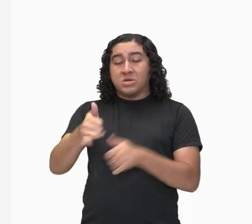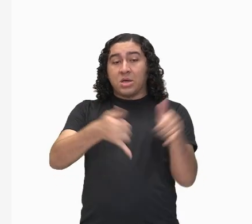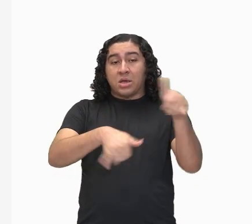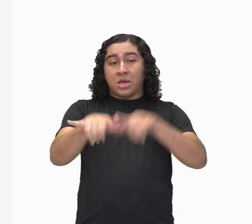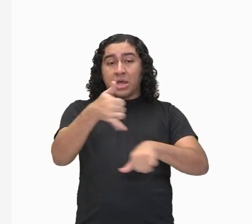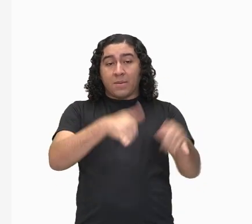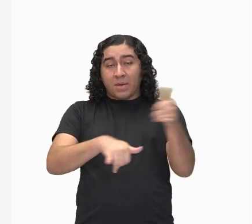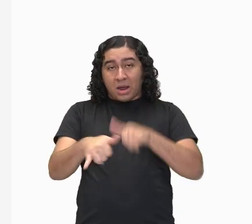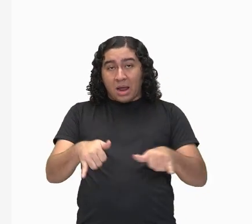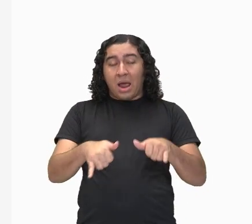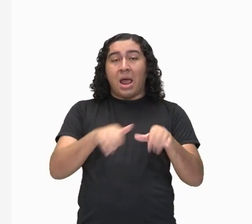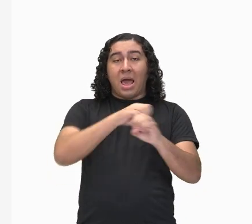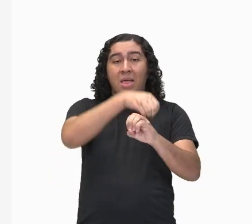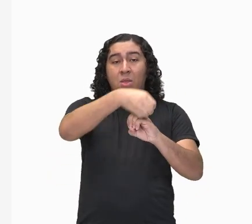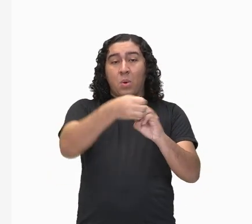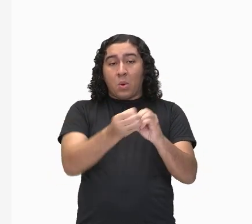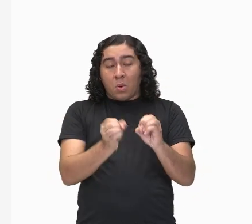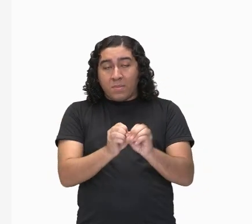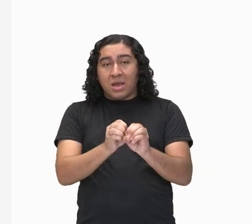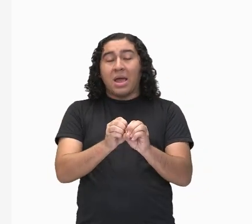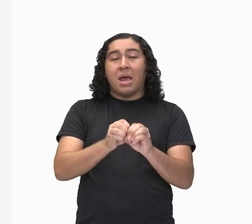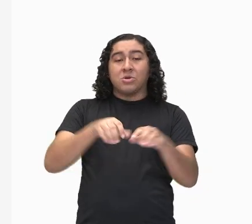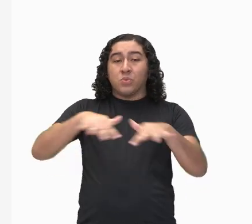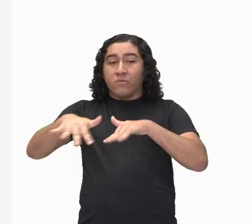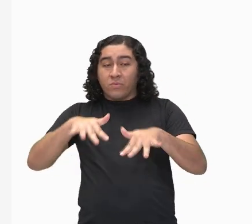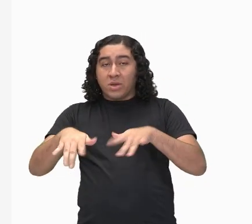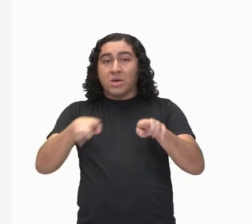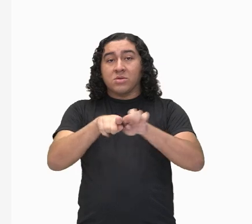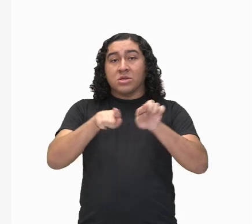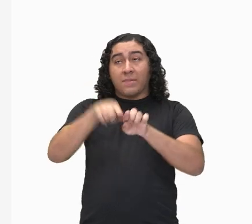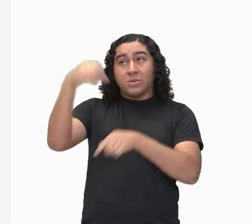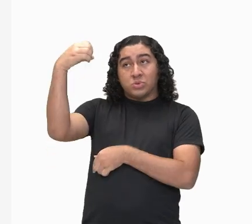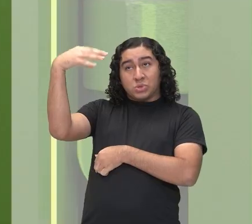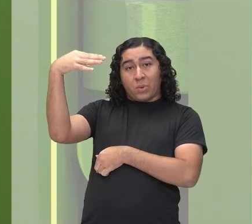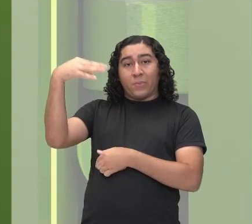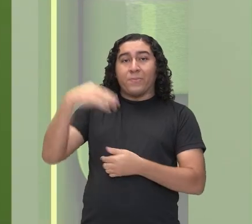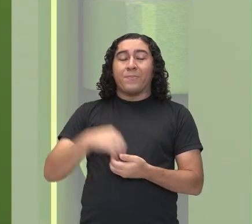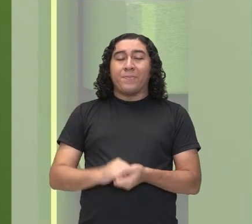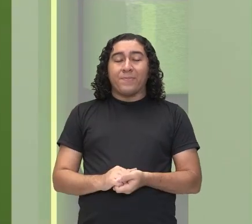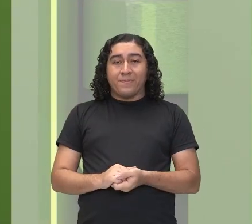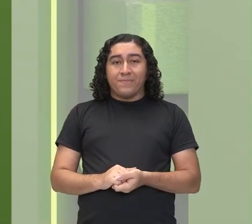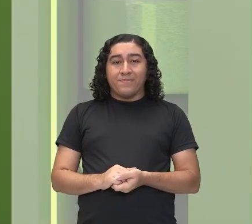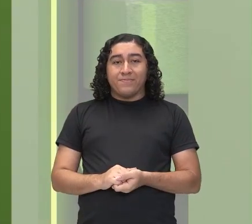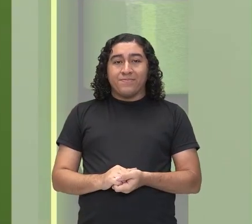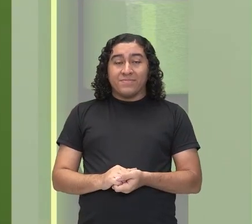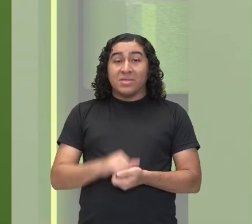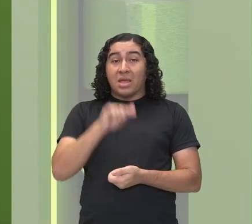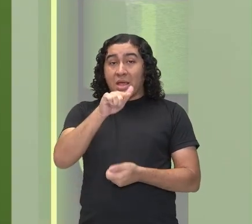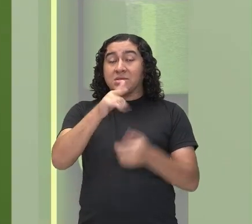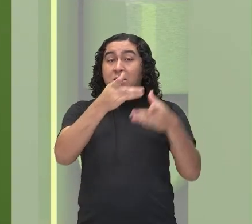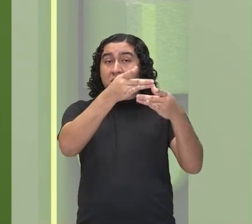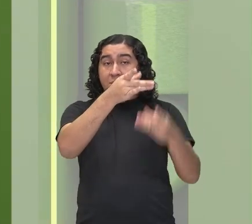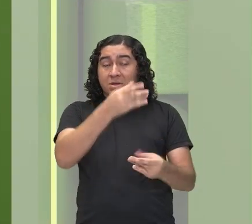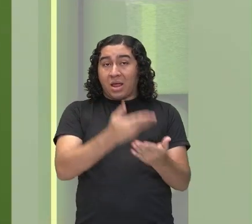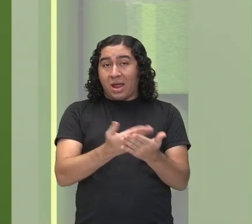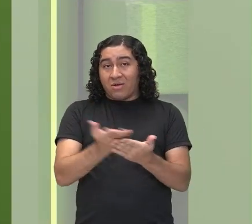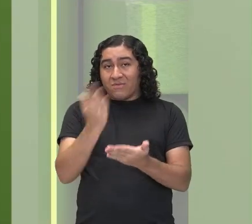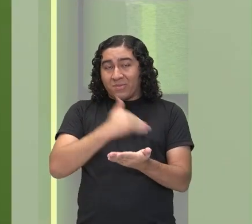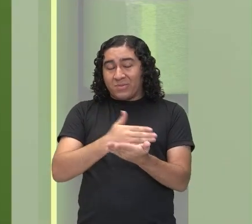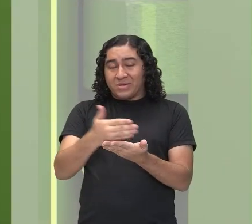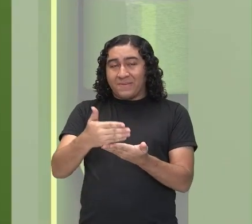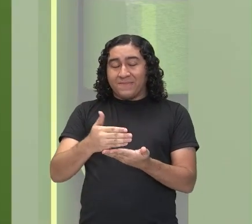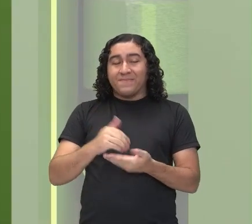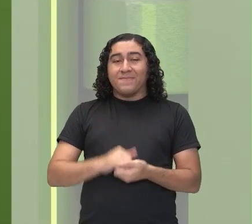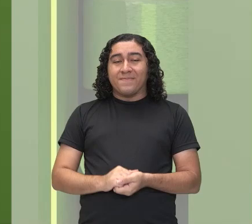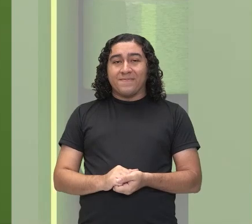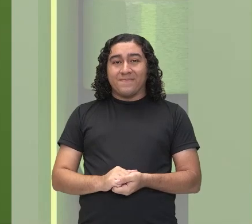química, energia atômica, energia cinética, energia solar. Então, esse é o detalhamento da nossa aula que nós vamos